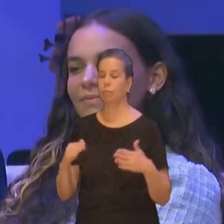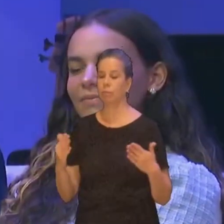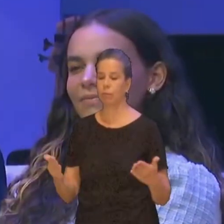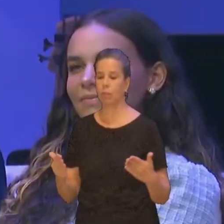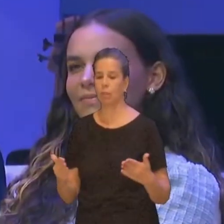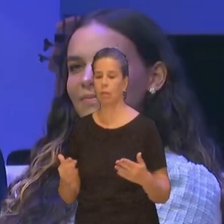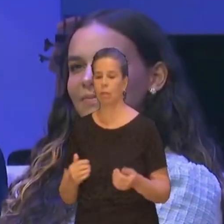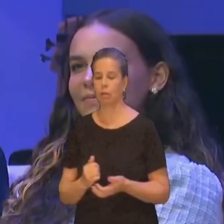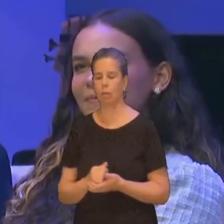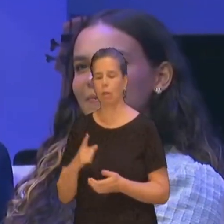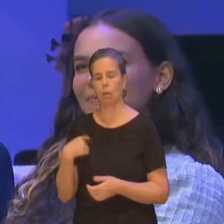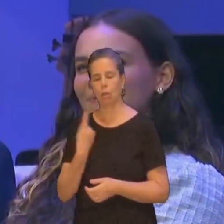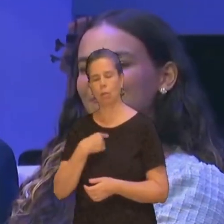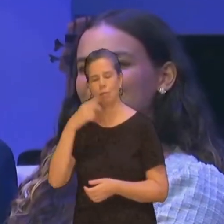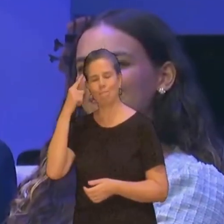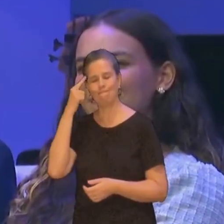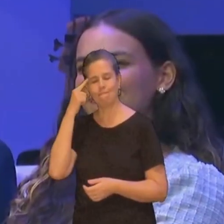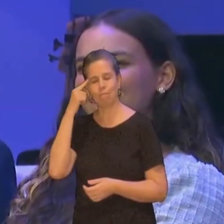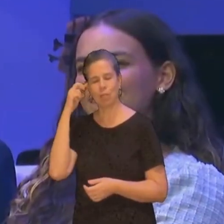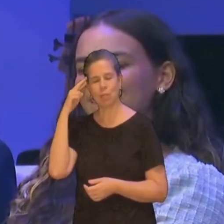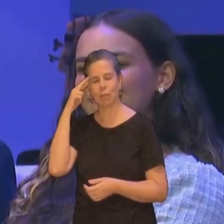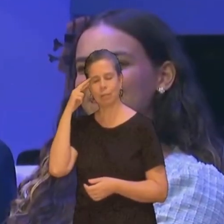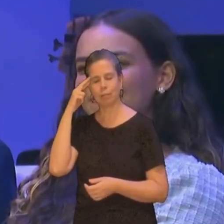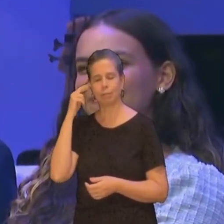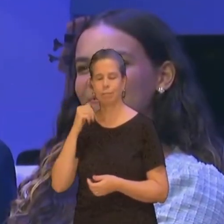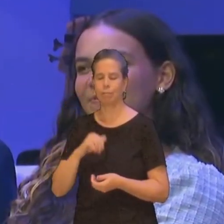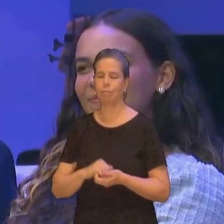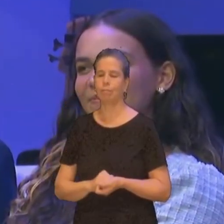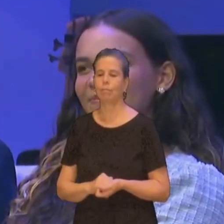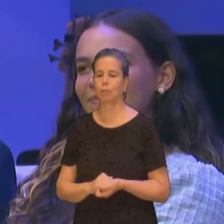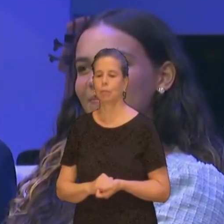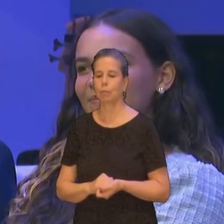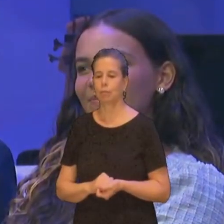Então, eu deixo a reflexão de...